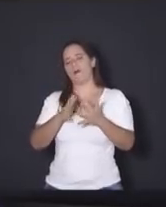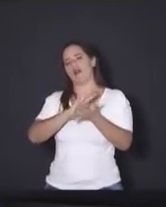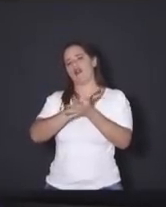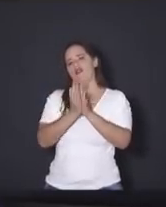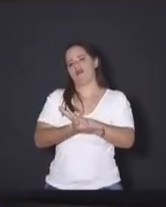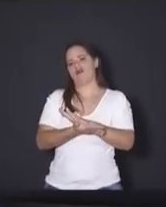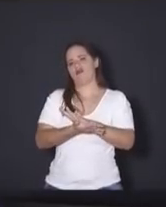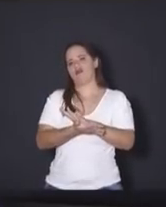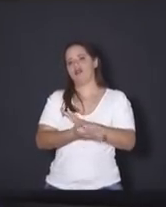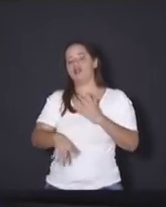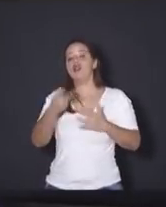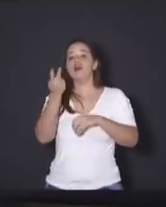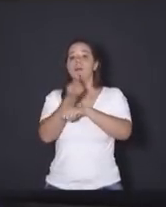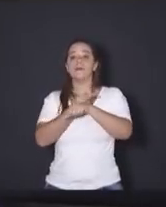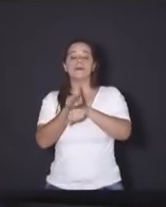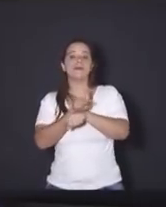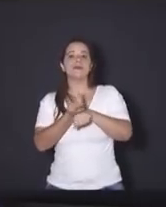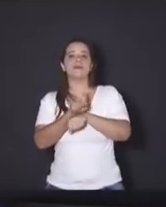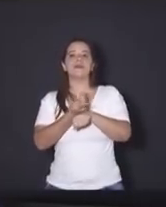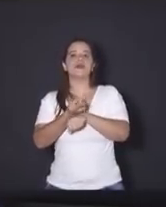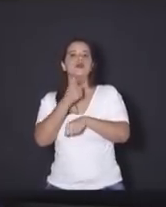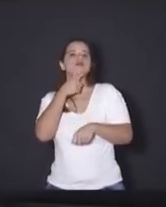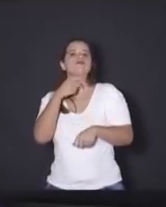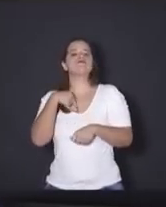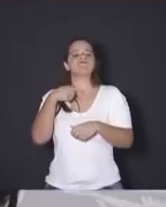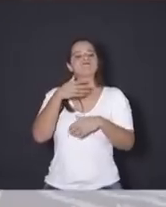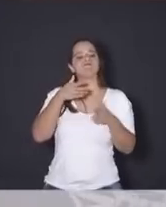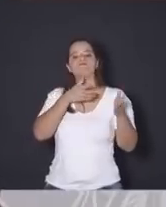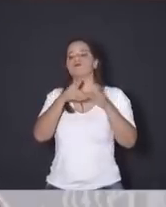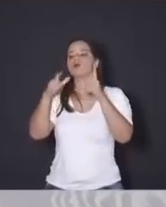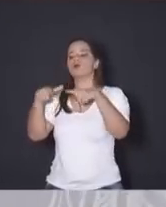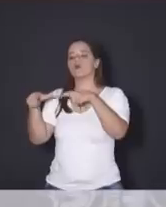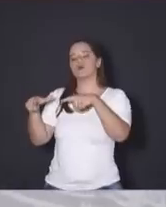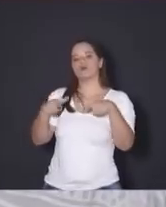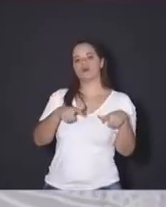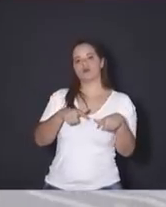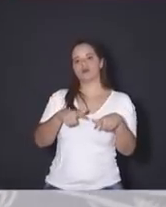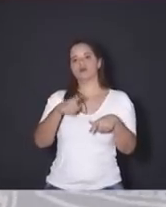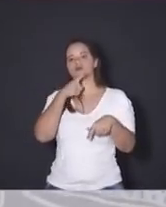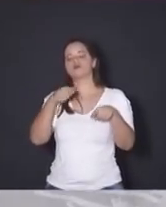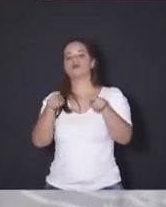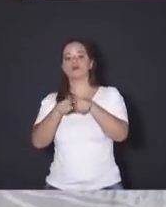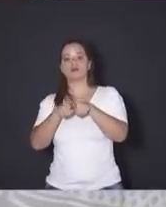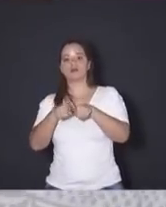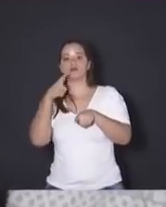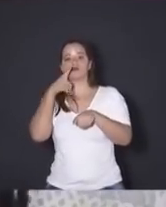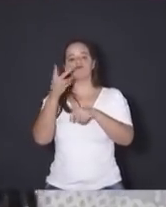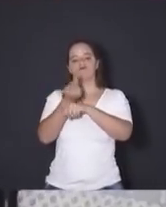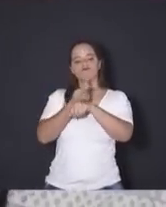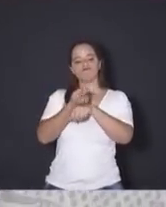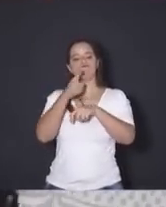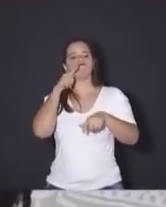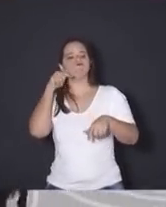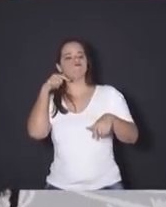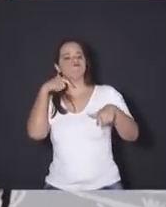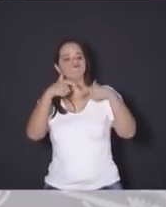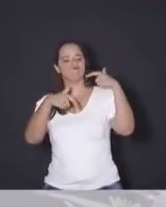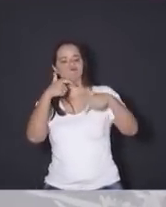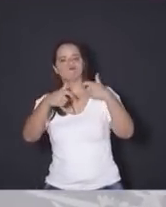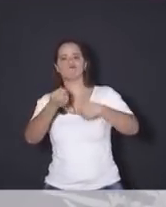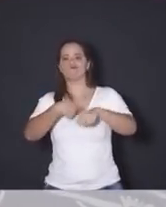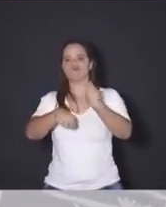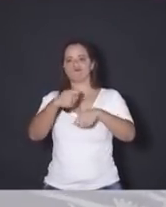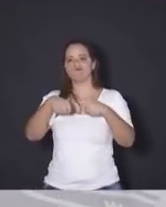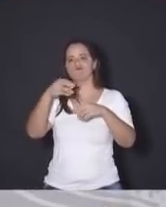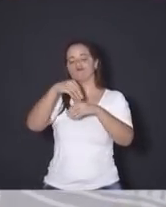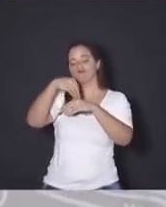é e buscar quais são as nossas saídas além de trabalharem da xiv b que o que nós construímos todo esse capital isso